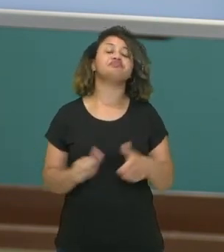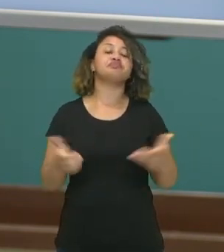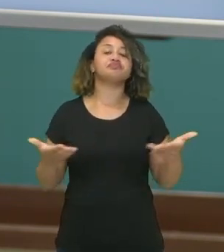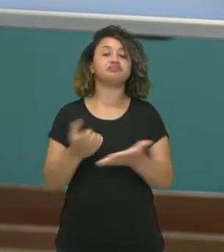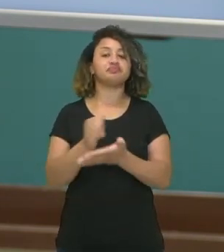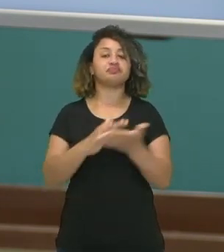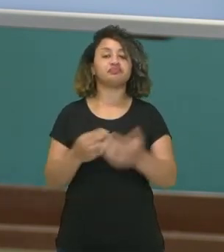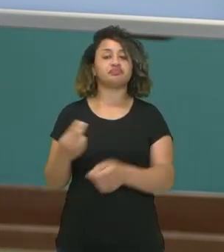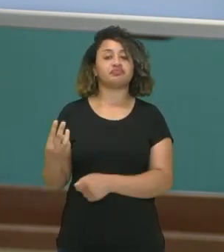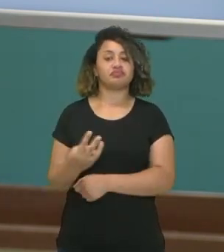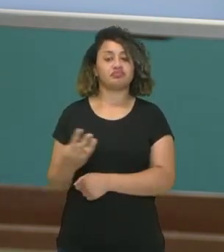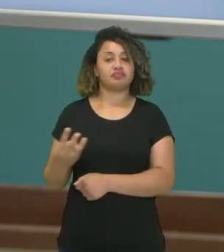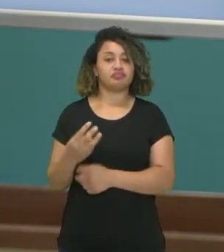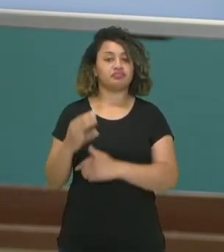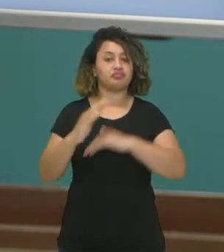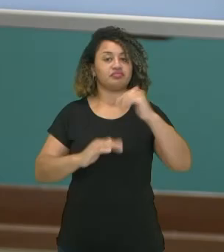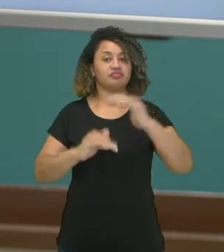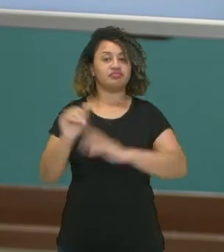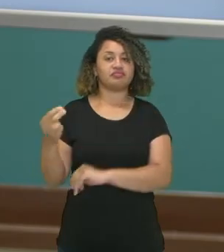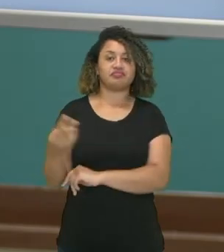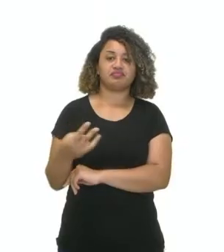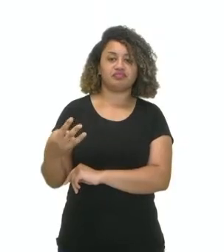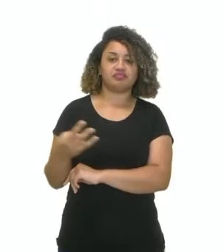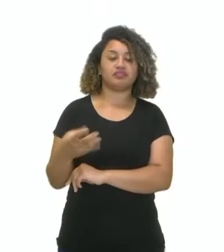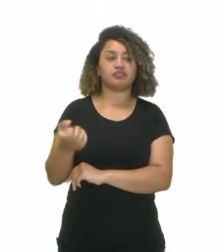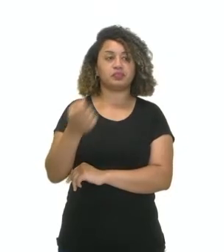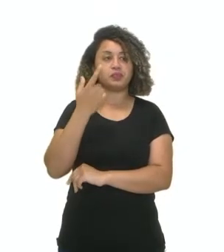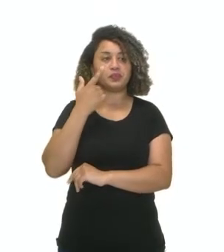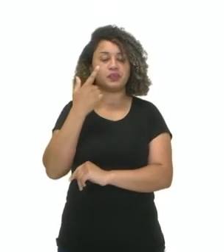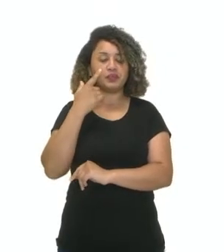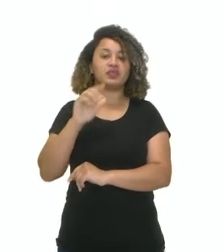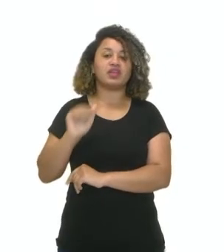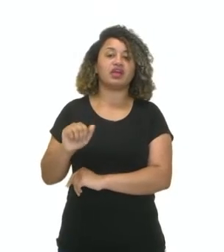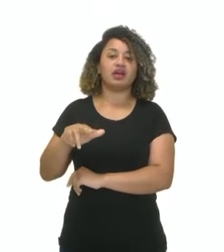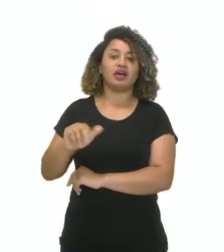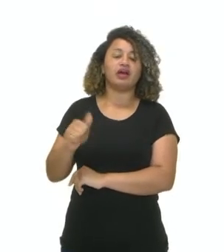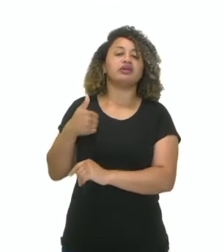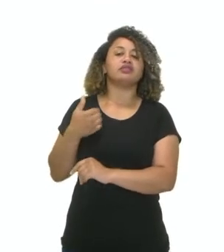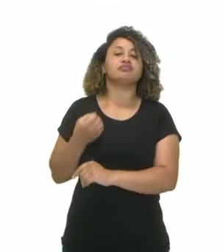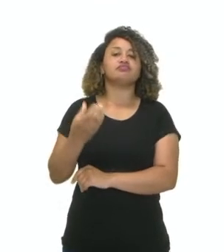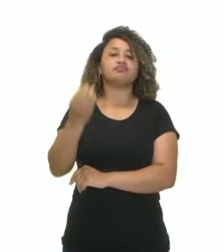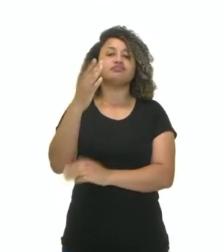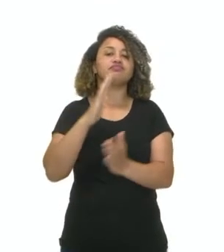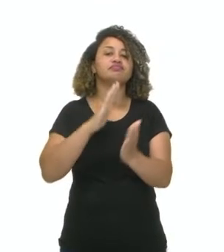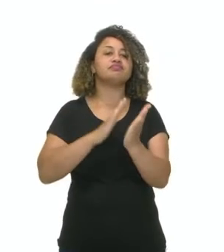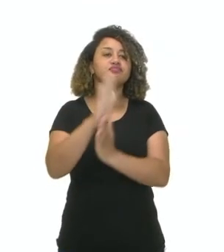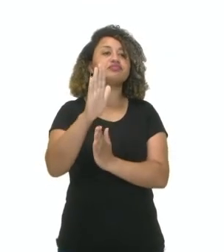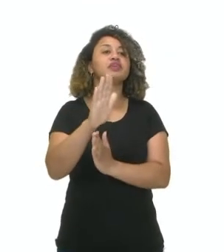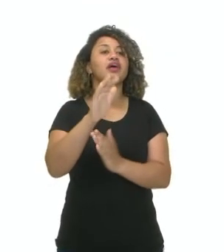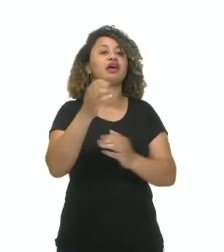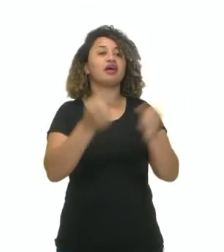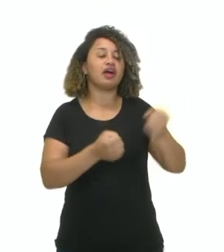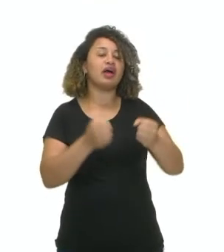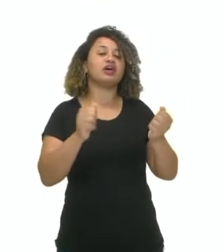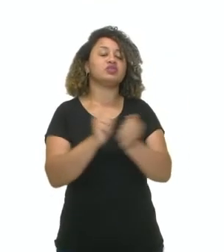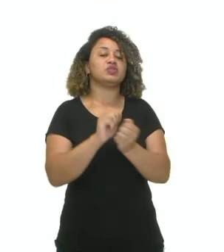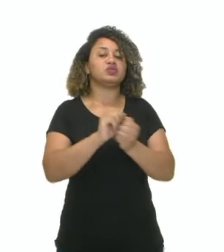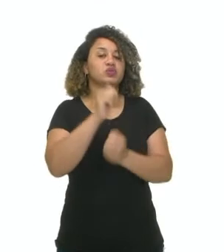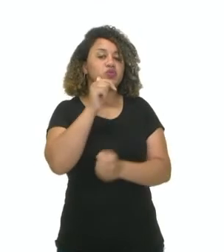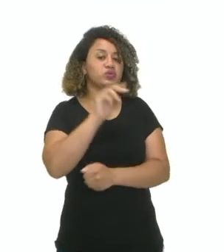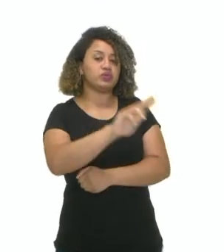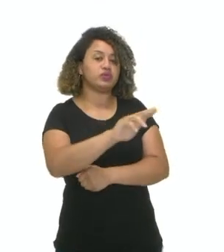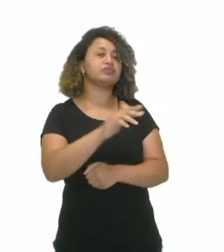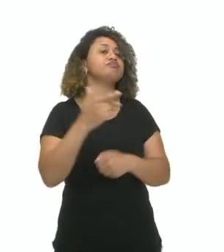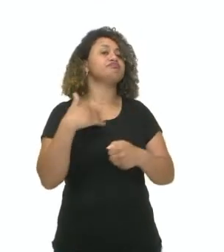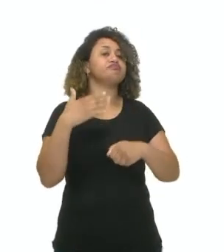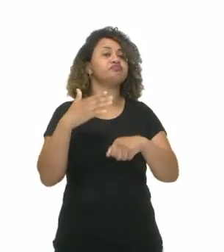Praticando 3, vamos lá. Ana fará uma viagem de carro com sua irmã. A